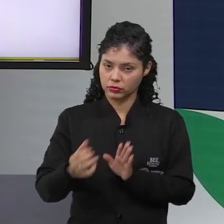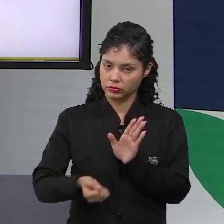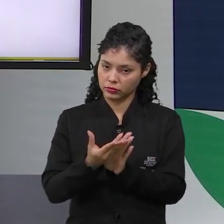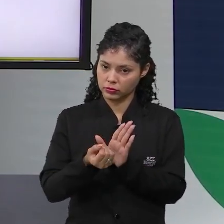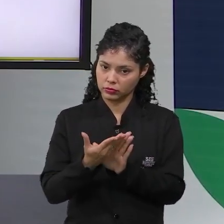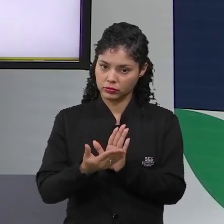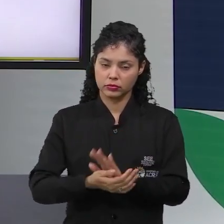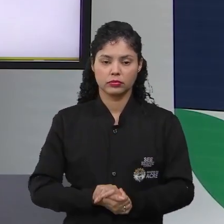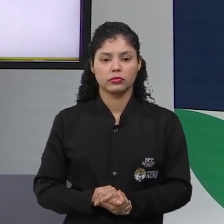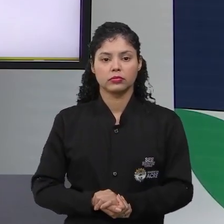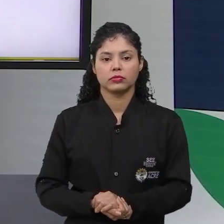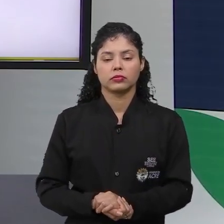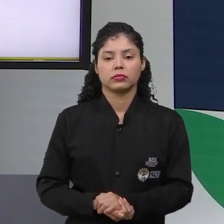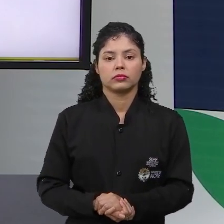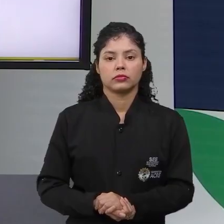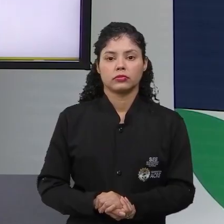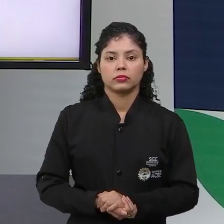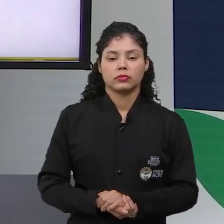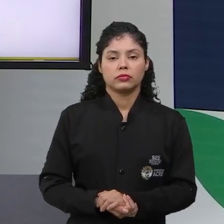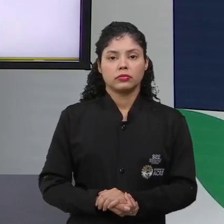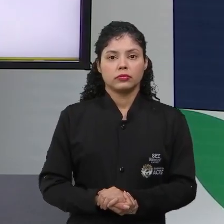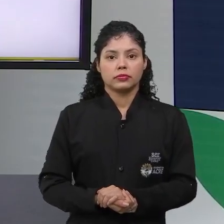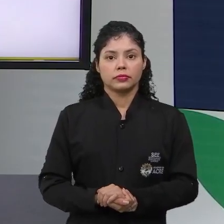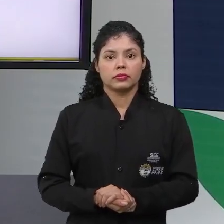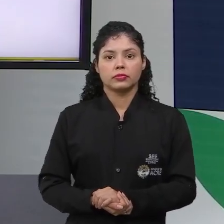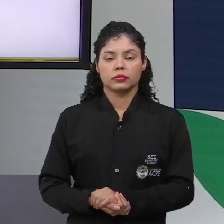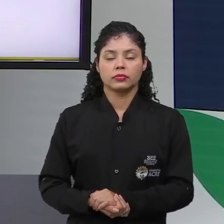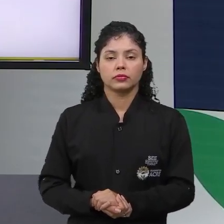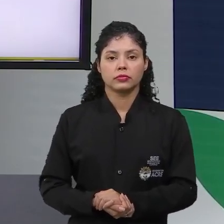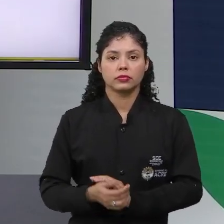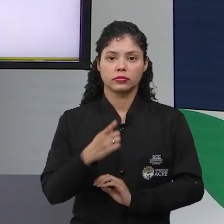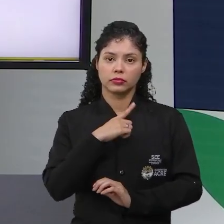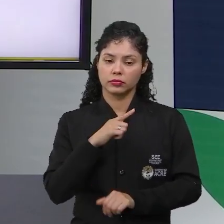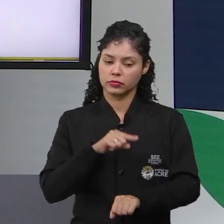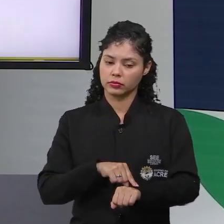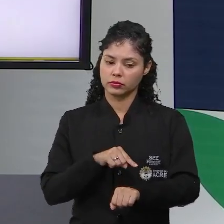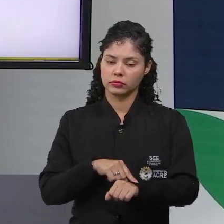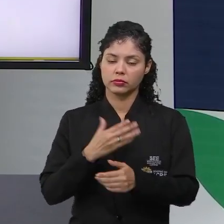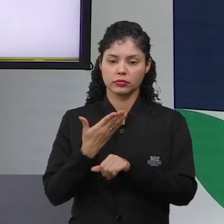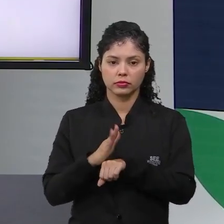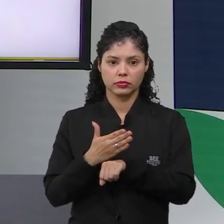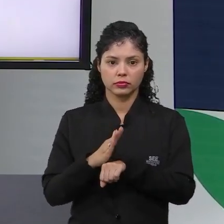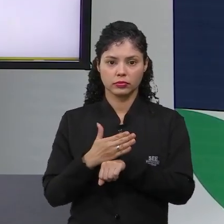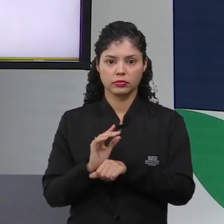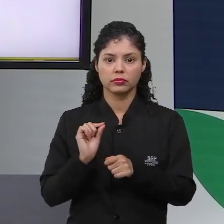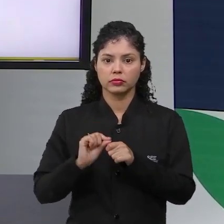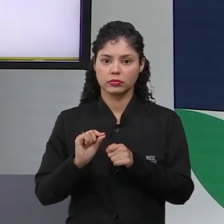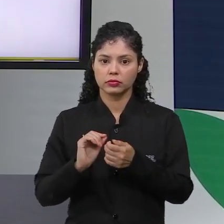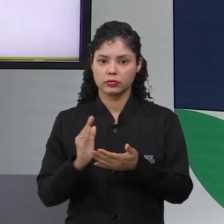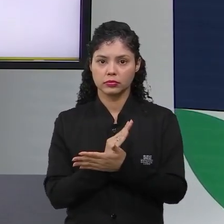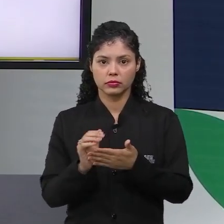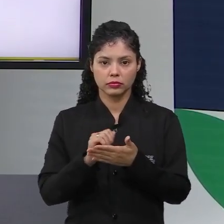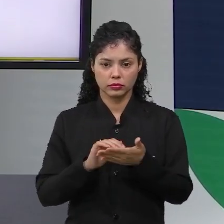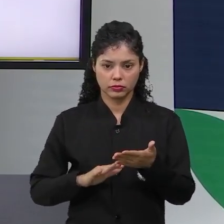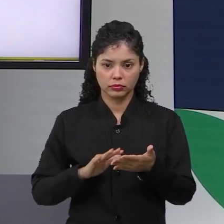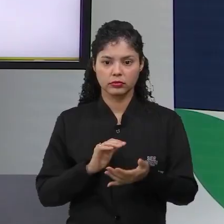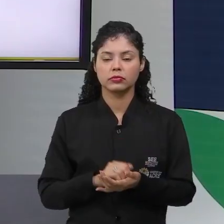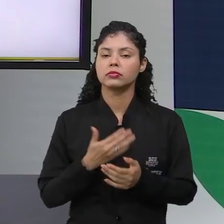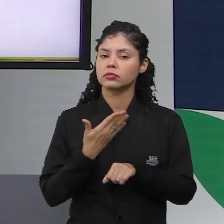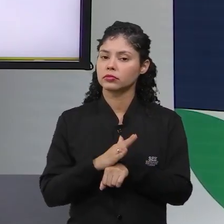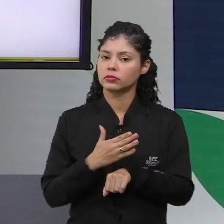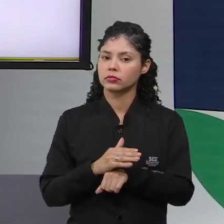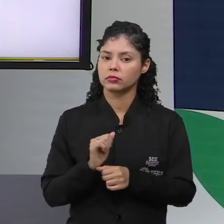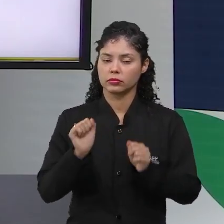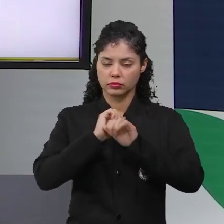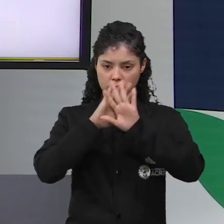mais usadas. Então, eu recomendo que você tire um tempinho, pratique, faça alguns exercícios para treinar isso,